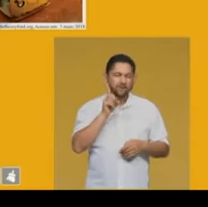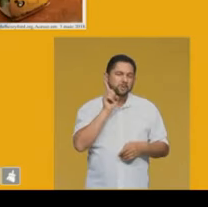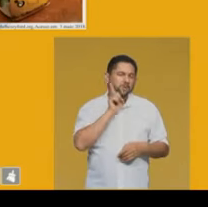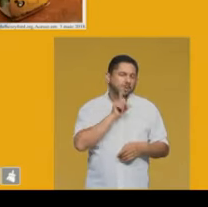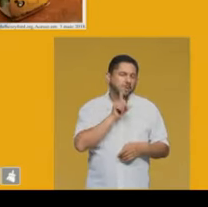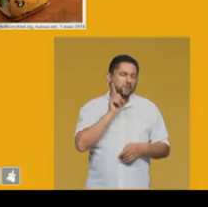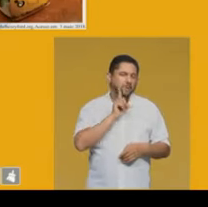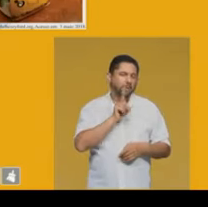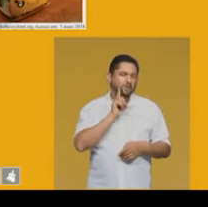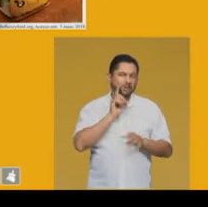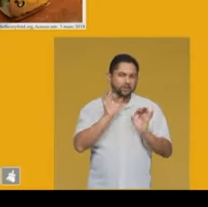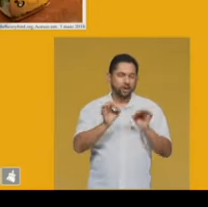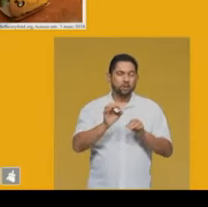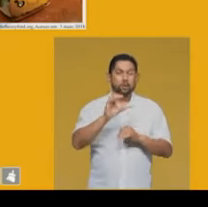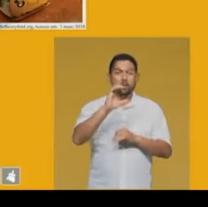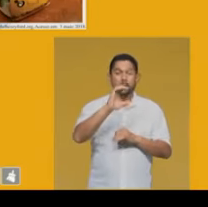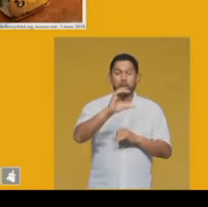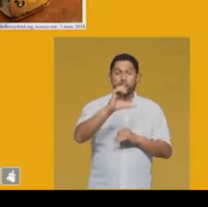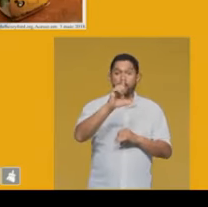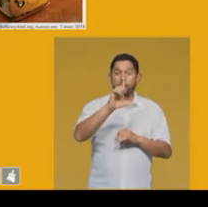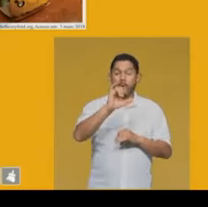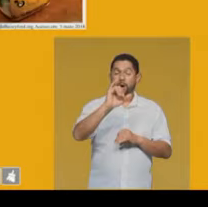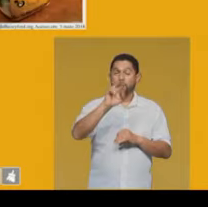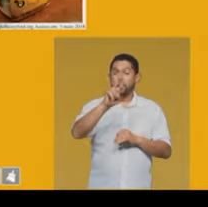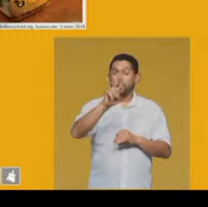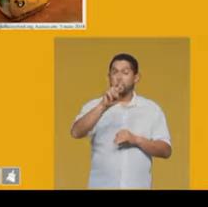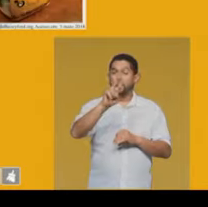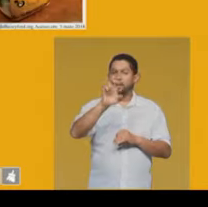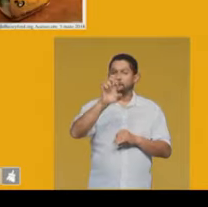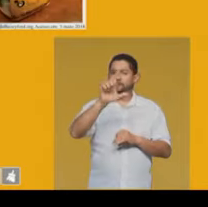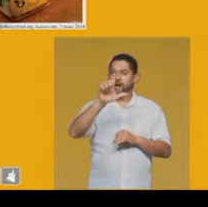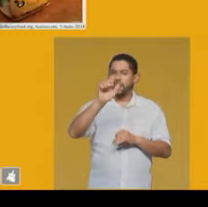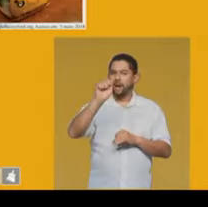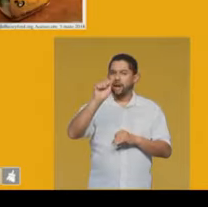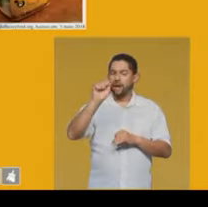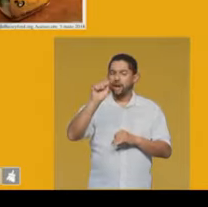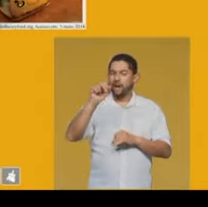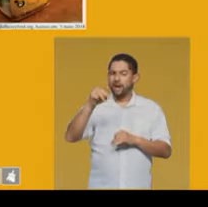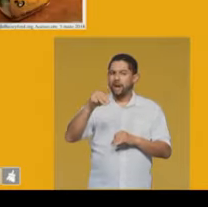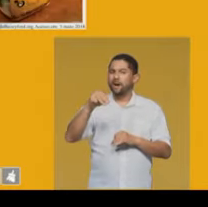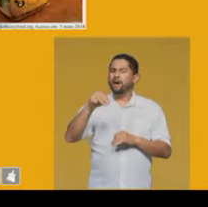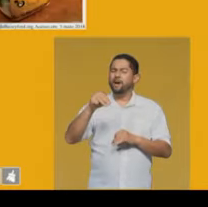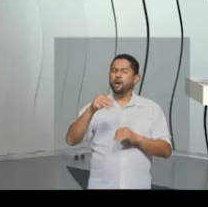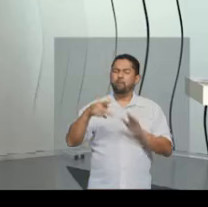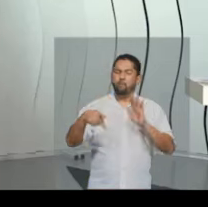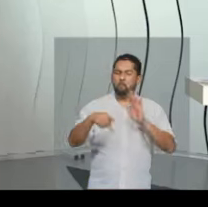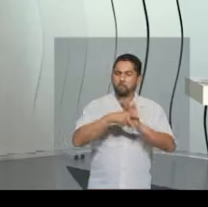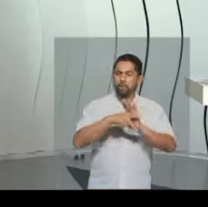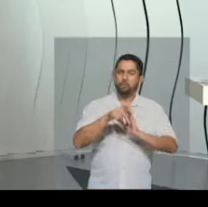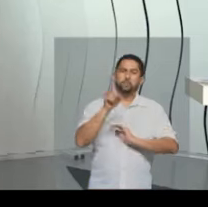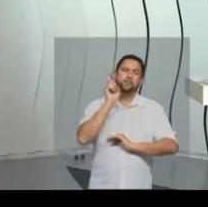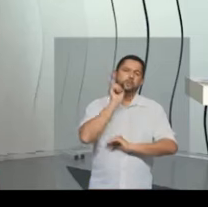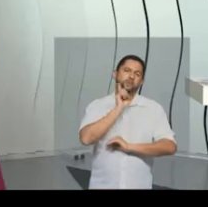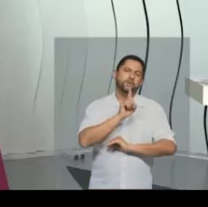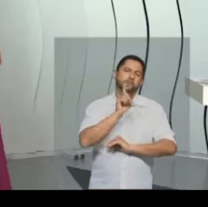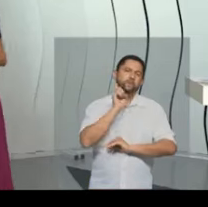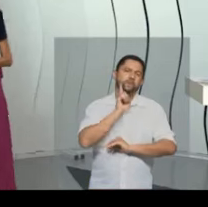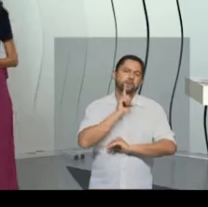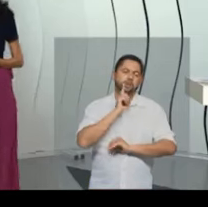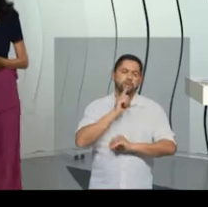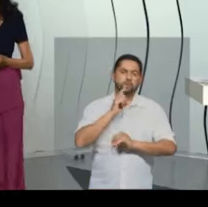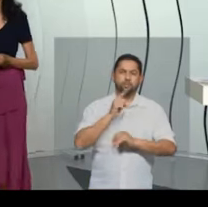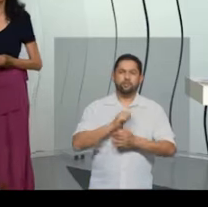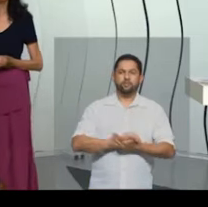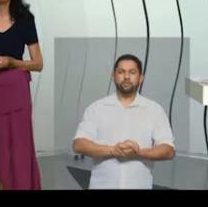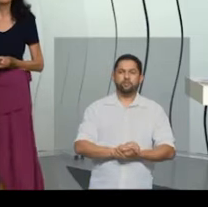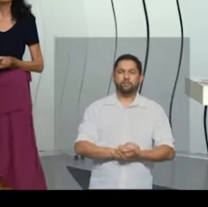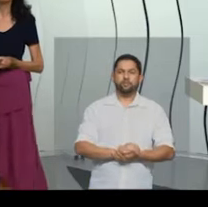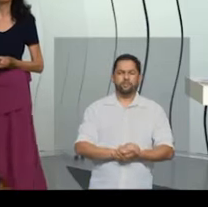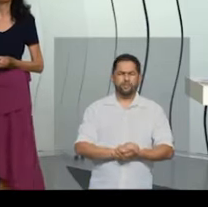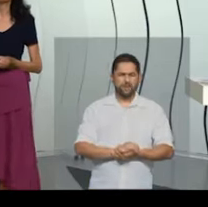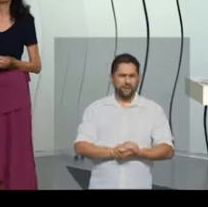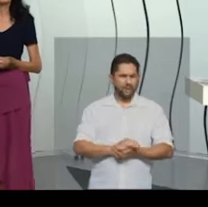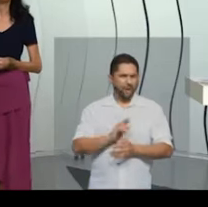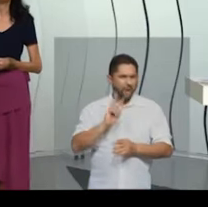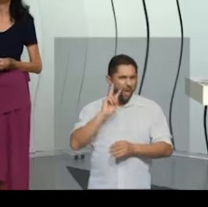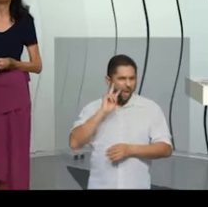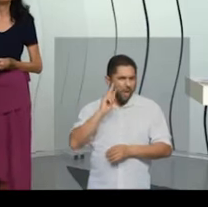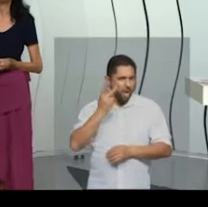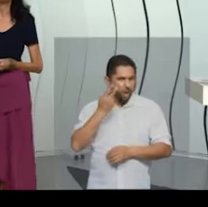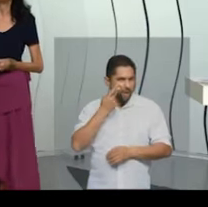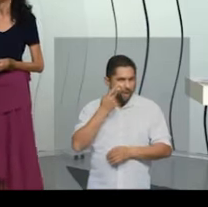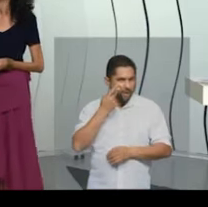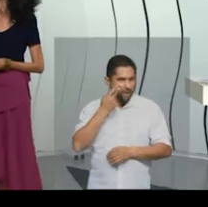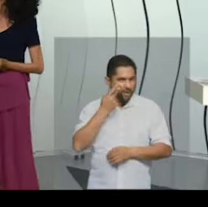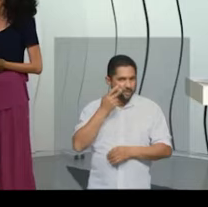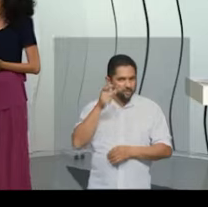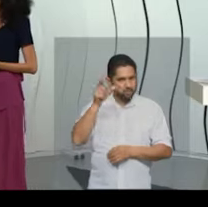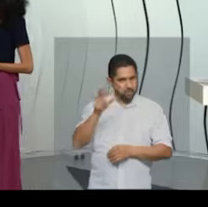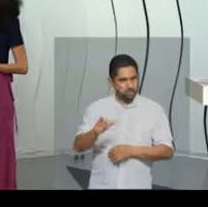Cleveland é uma cidade dos Estados Unidos. Repare se você consegue identificar as pessoas da